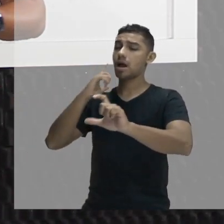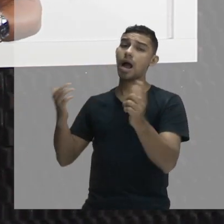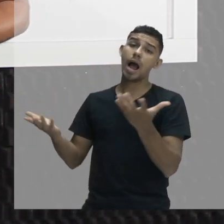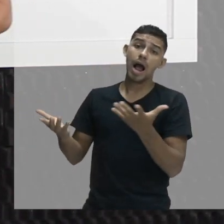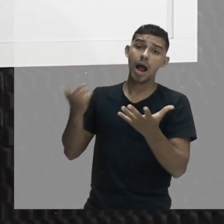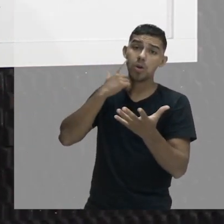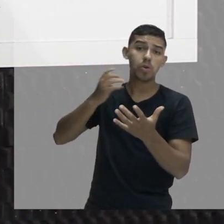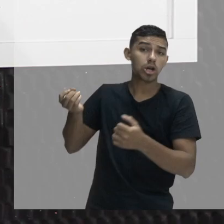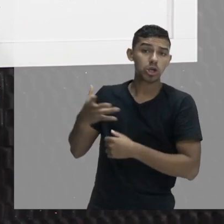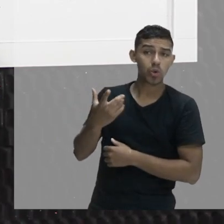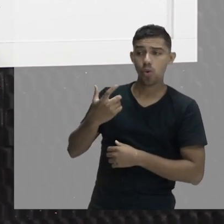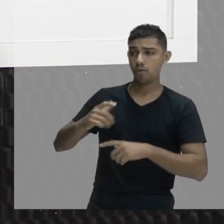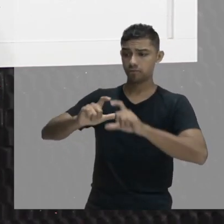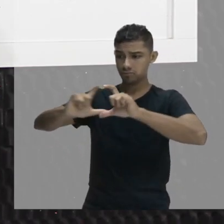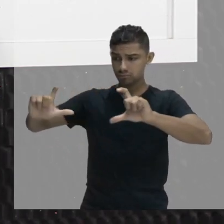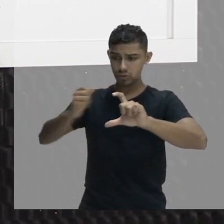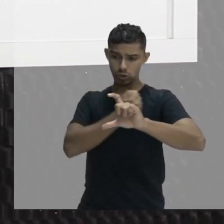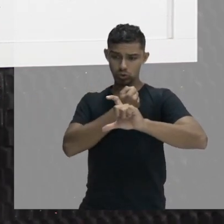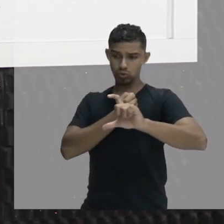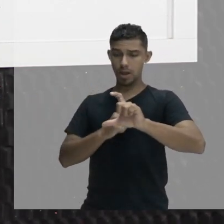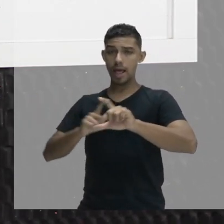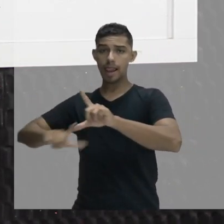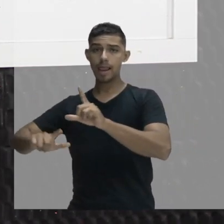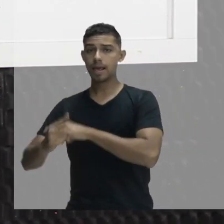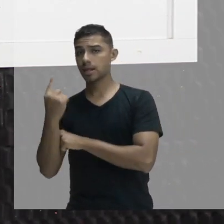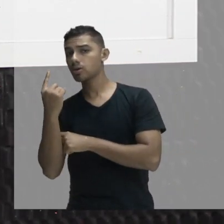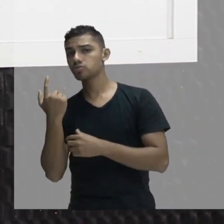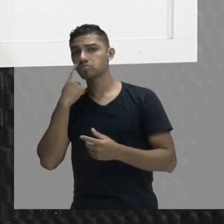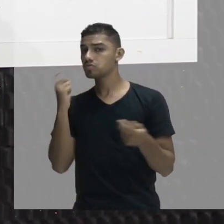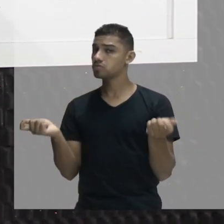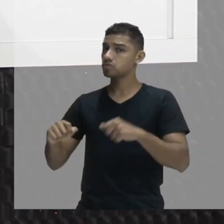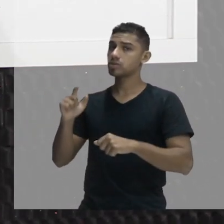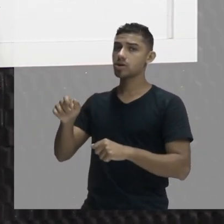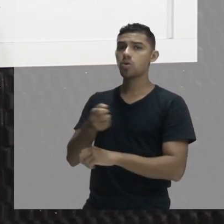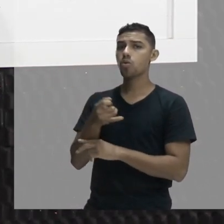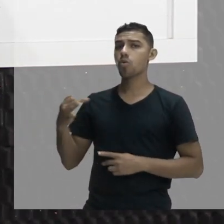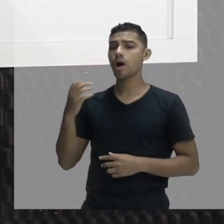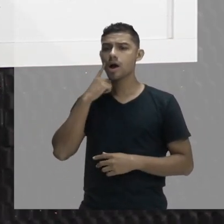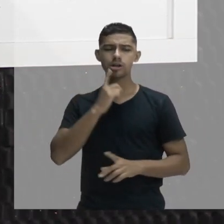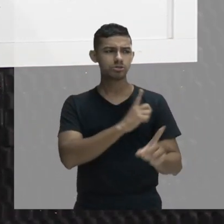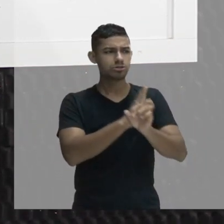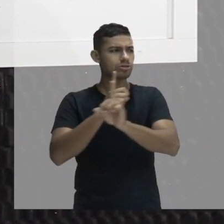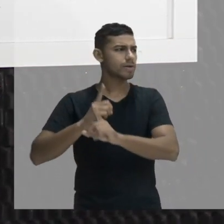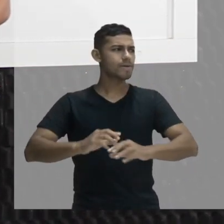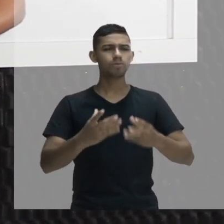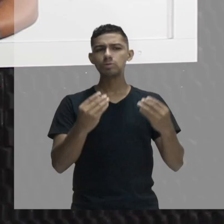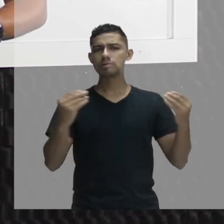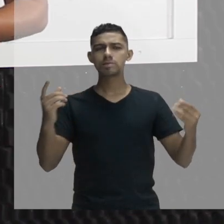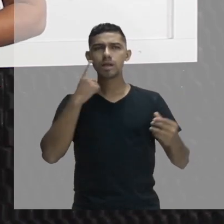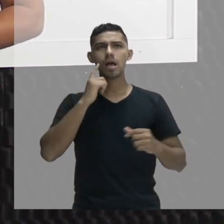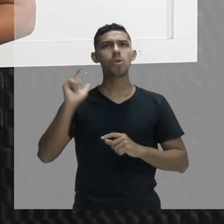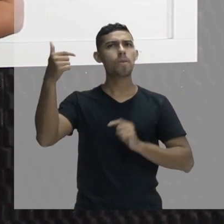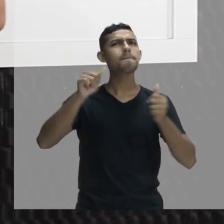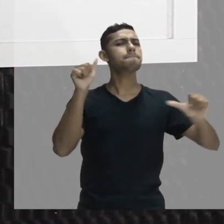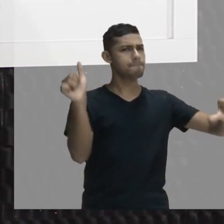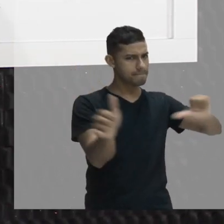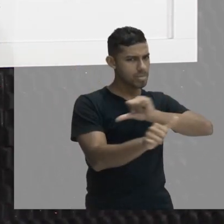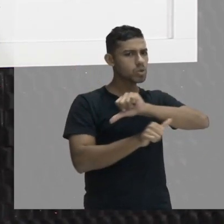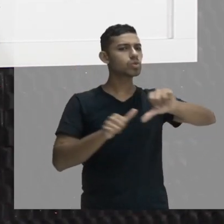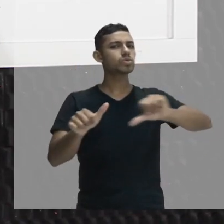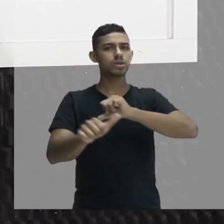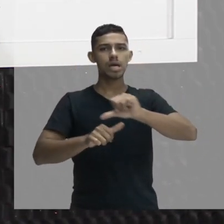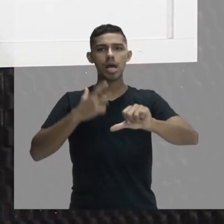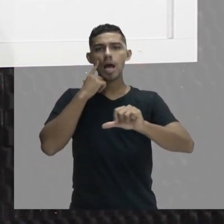com as placas. Cada veículo com uma placa diferente. Quantas placas? Eu posso formar muitas placas. Outro dia houve uma